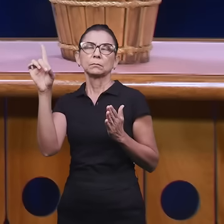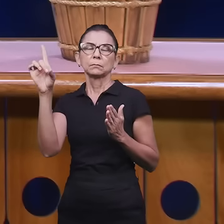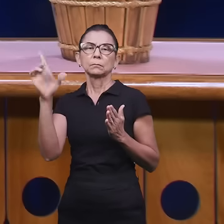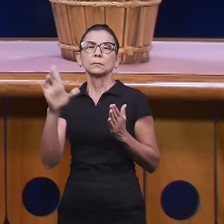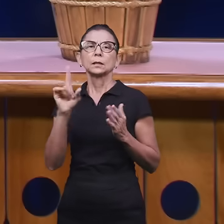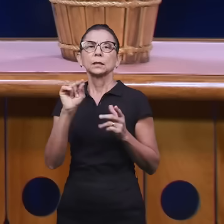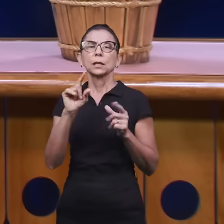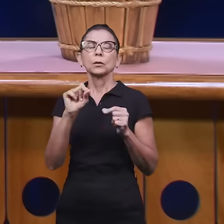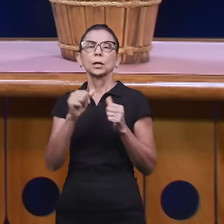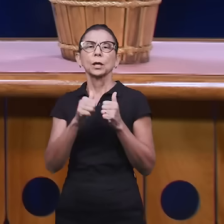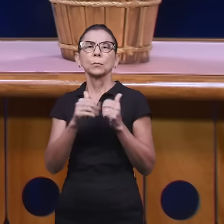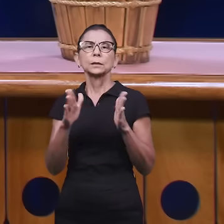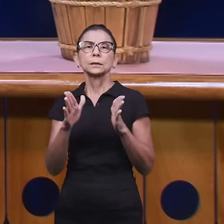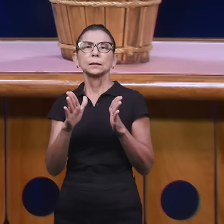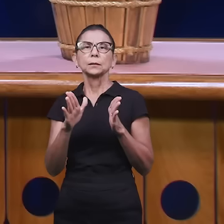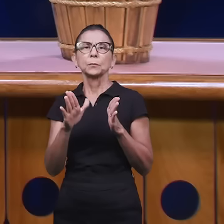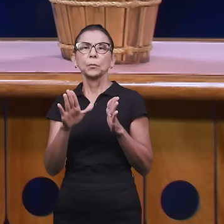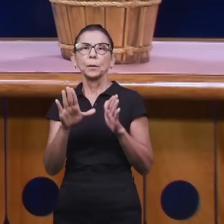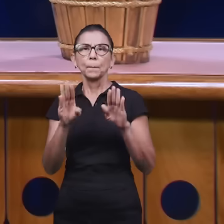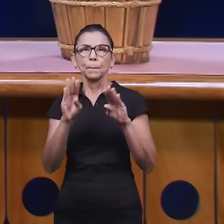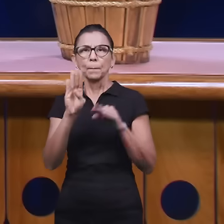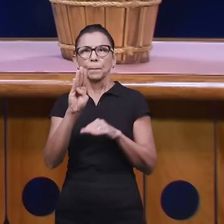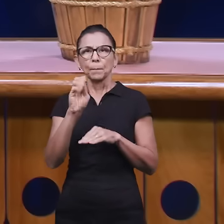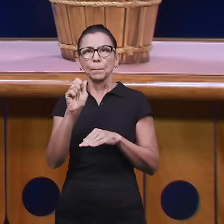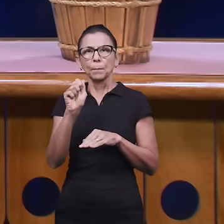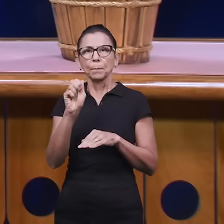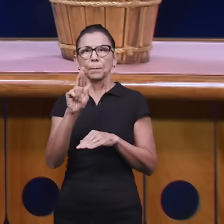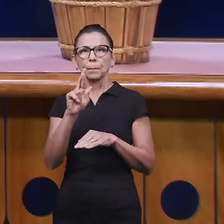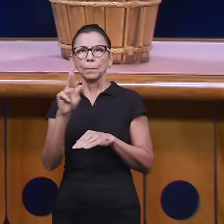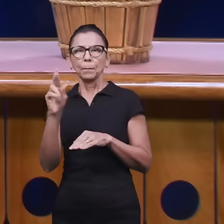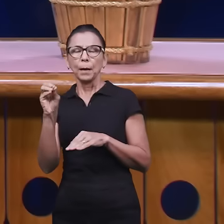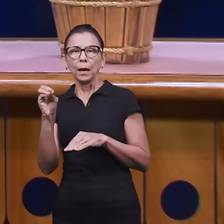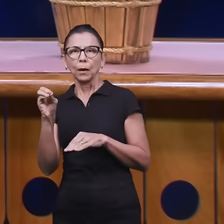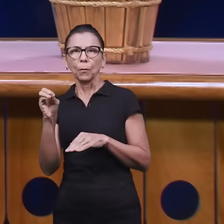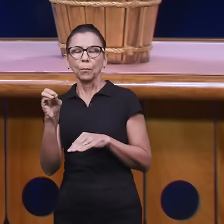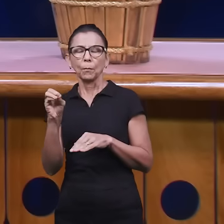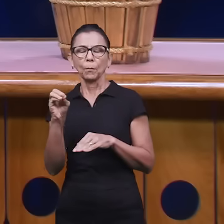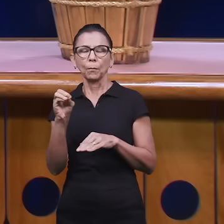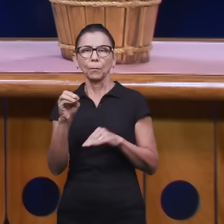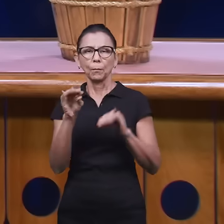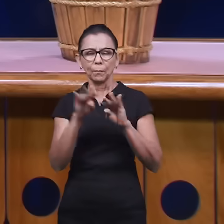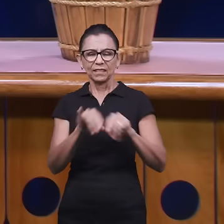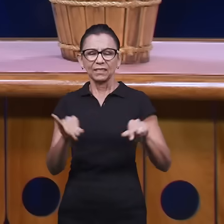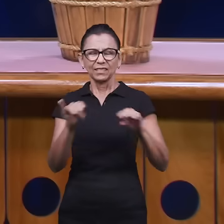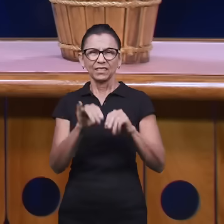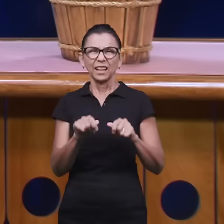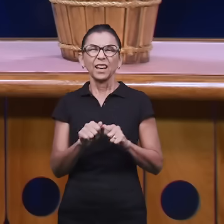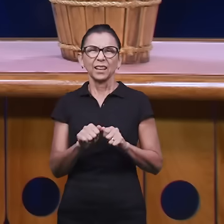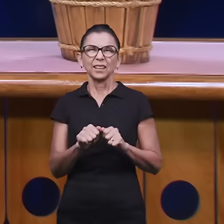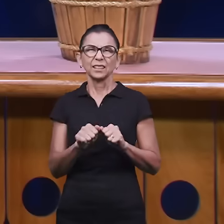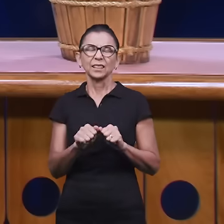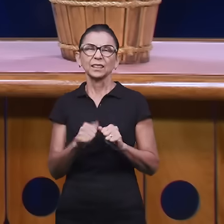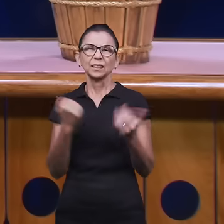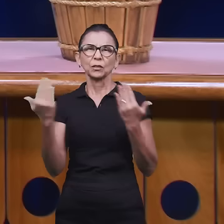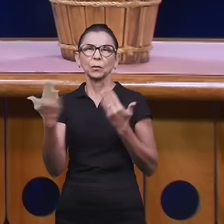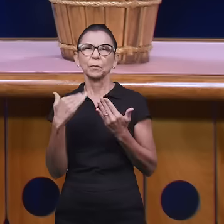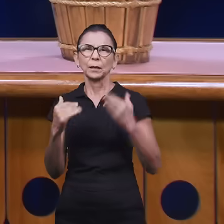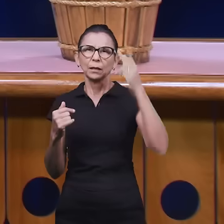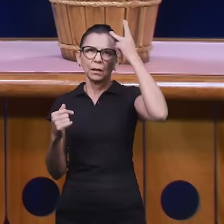barro? Barro é homem. Então nós estamos vivendo um momento onde a Bíblia que está sendo pregada na